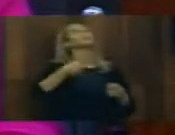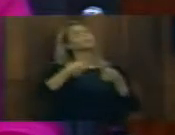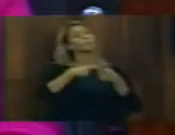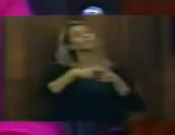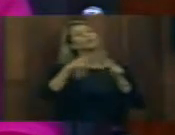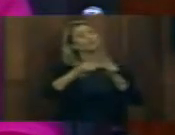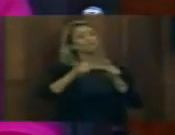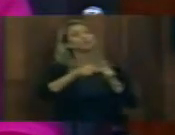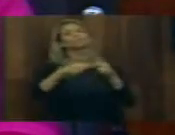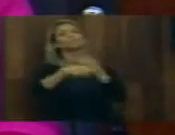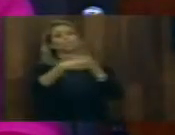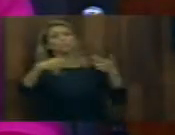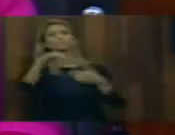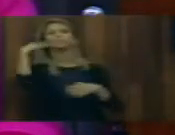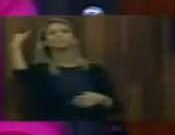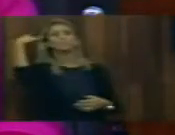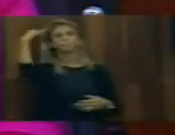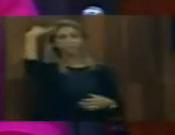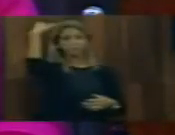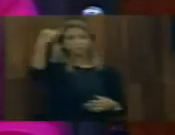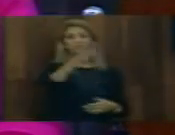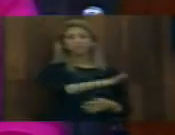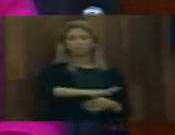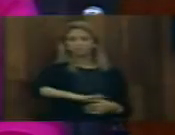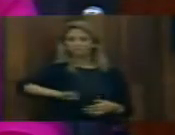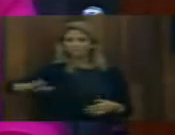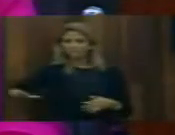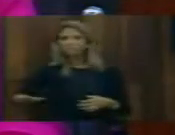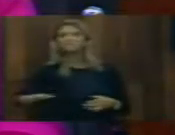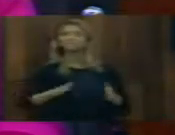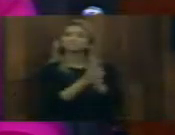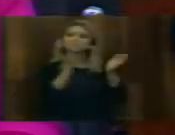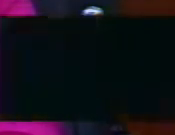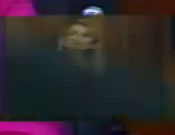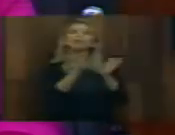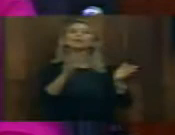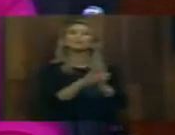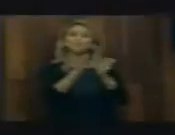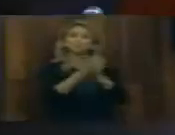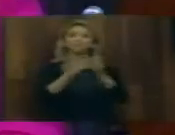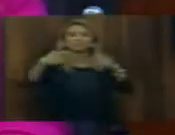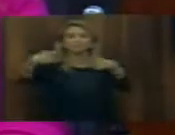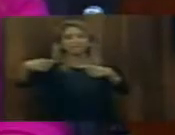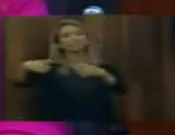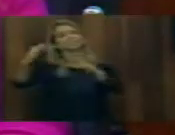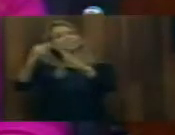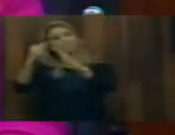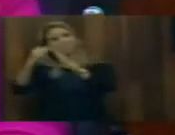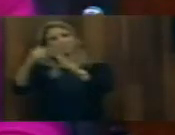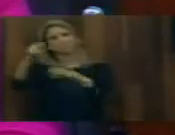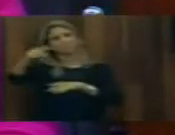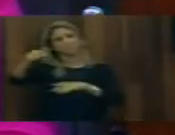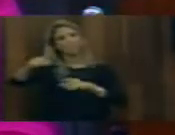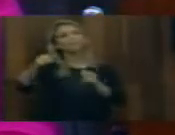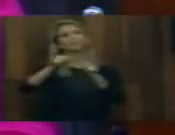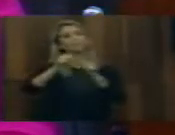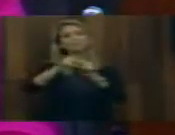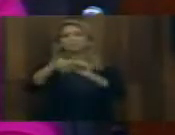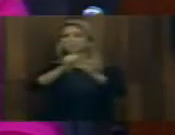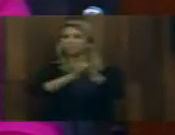sociais junto às crianças e jovens carentes da sua comunidade na área esportiva.